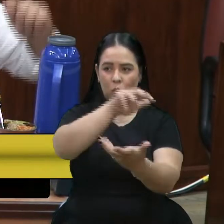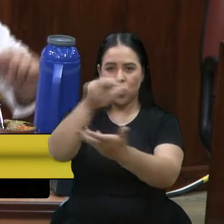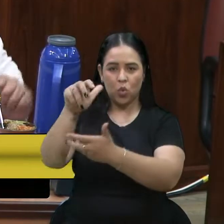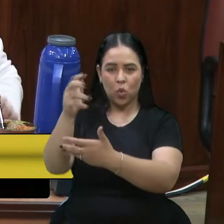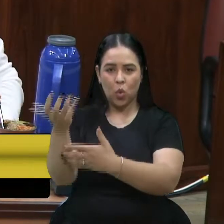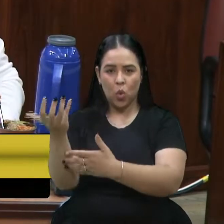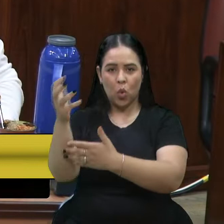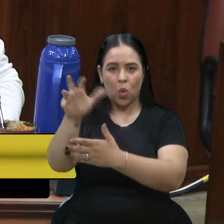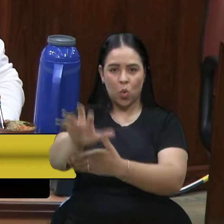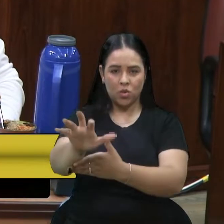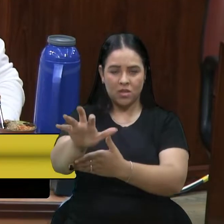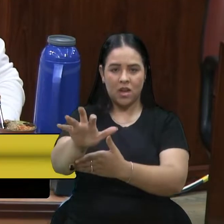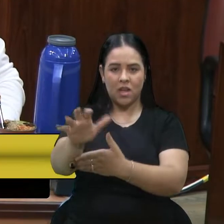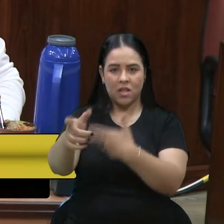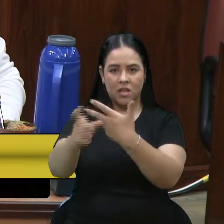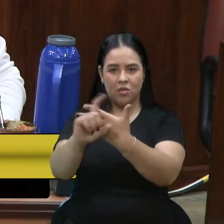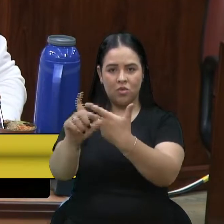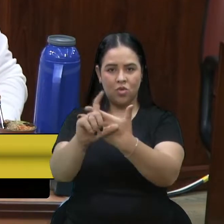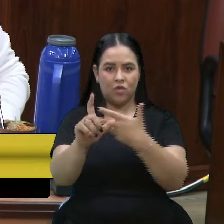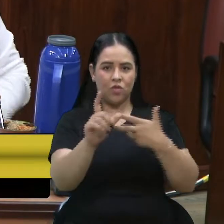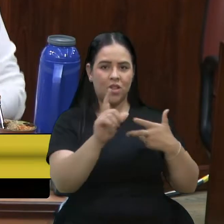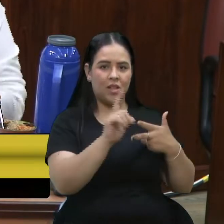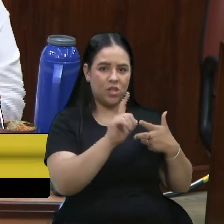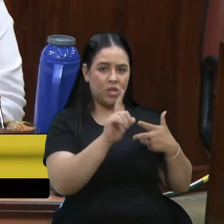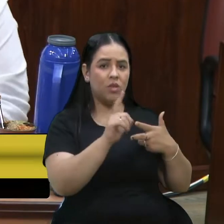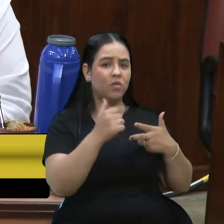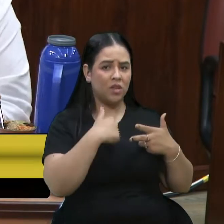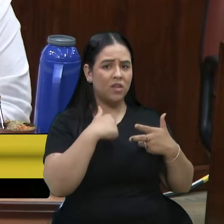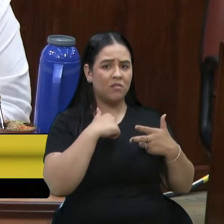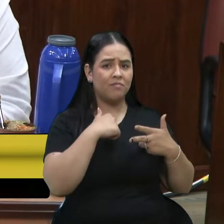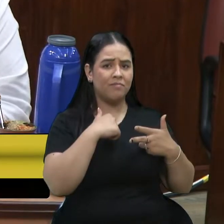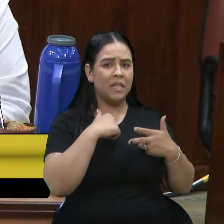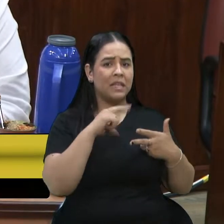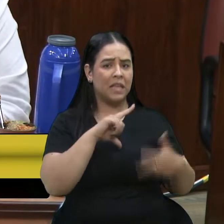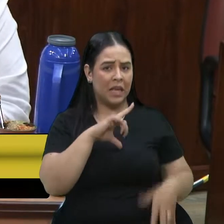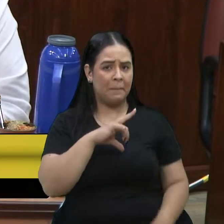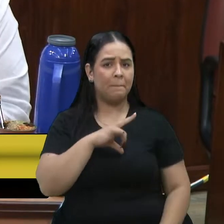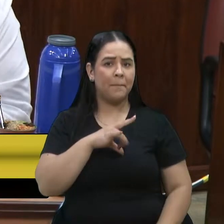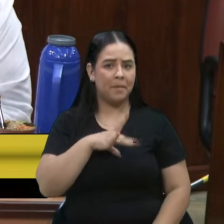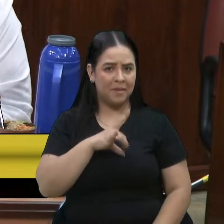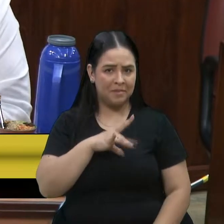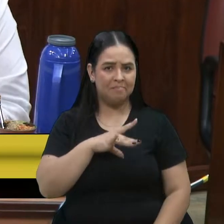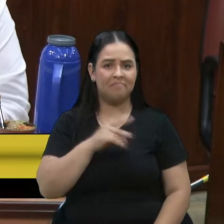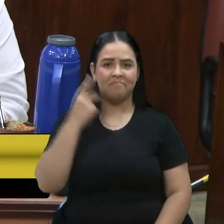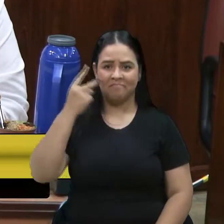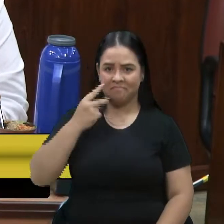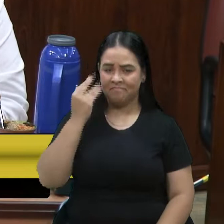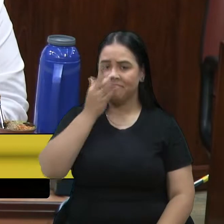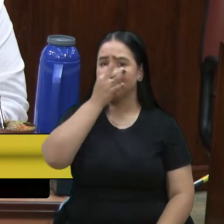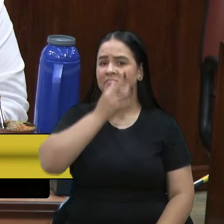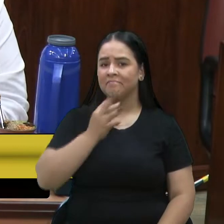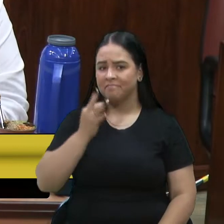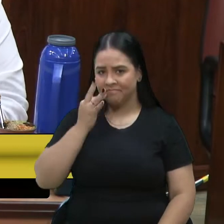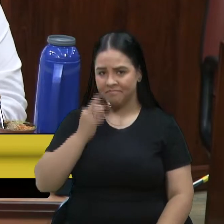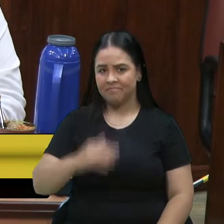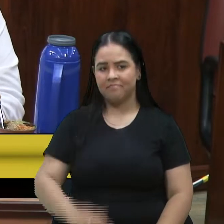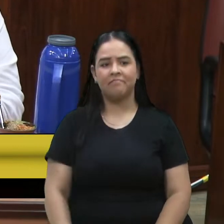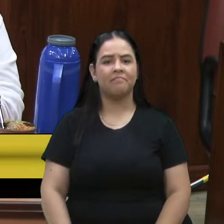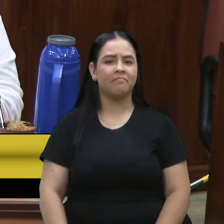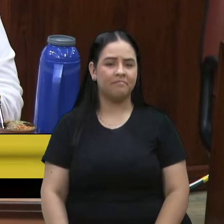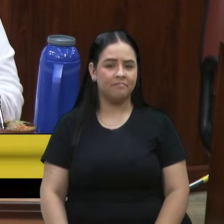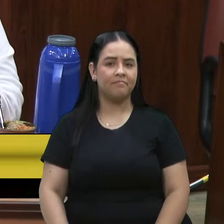o Legislativo. E eu tenho muito receio, vereadora Tati, de